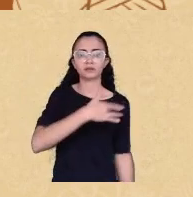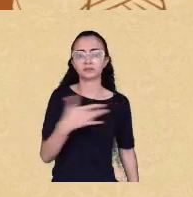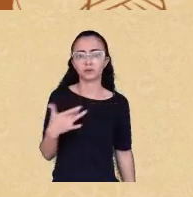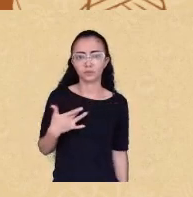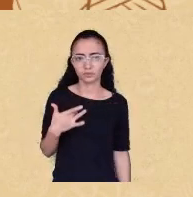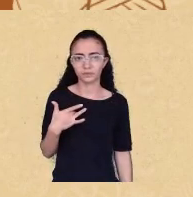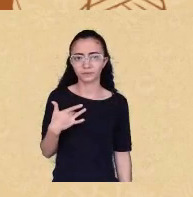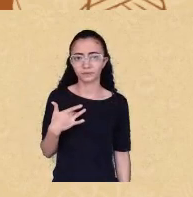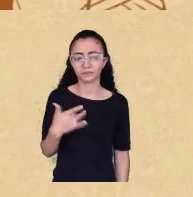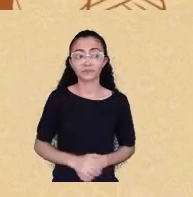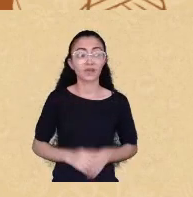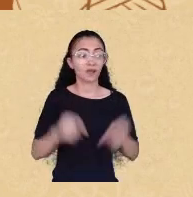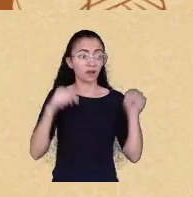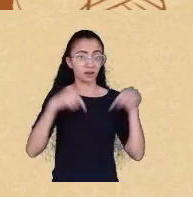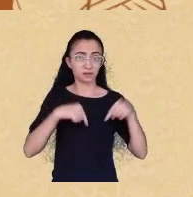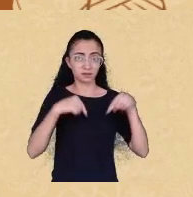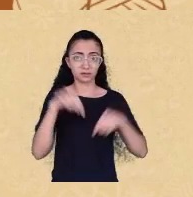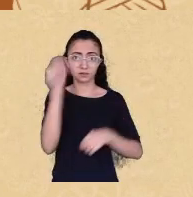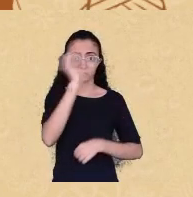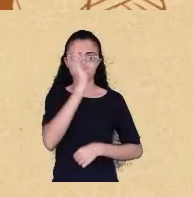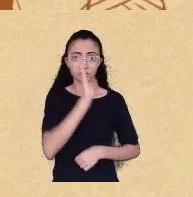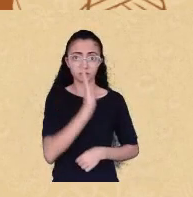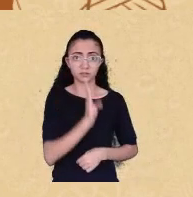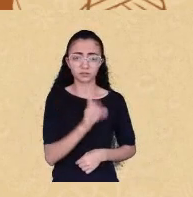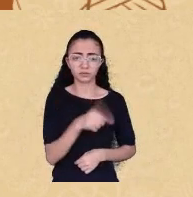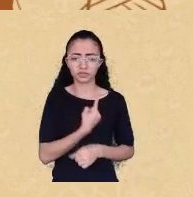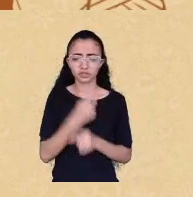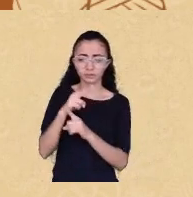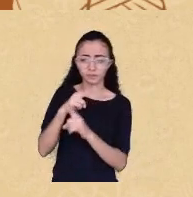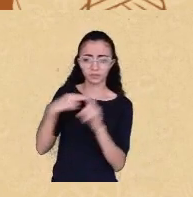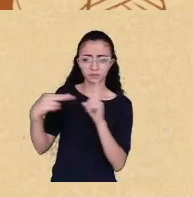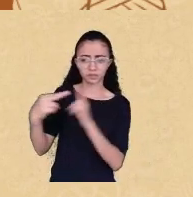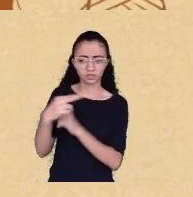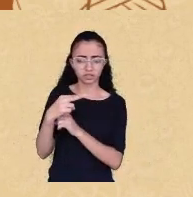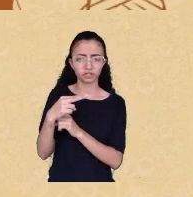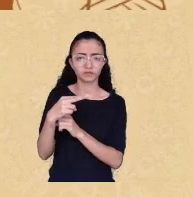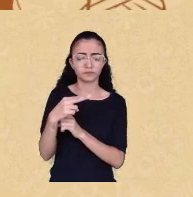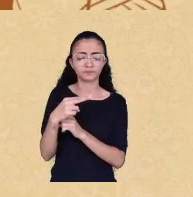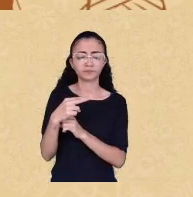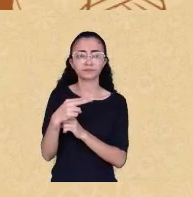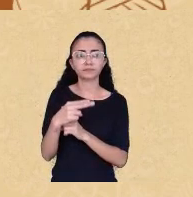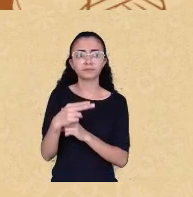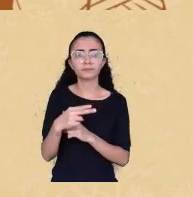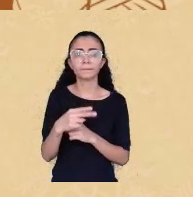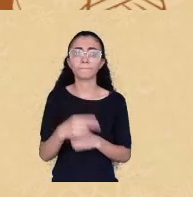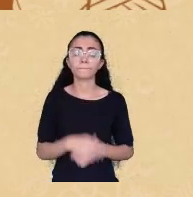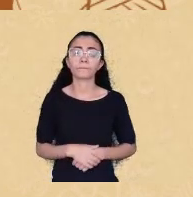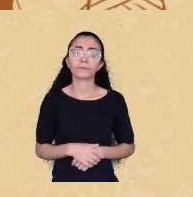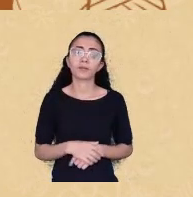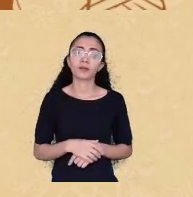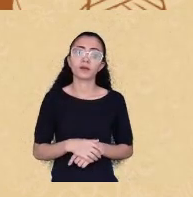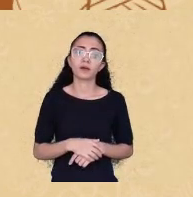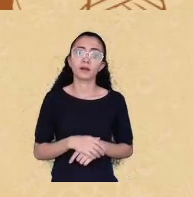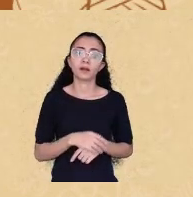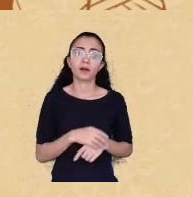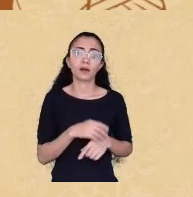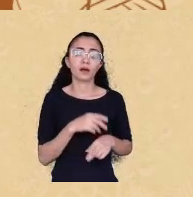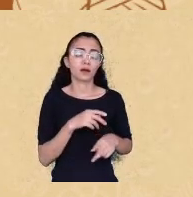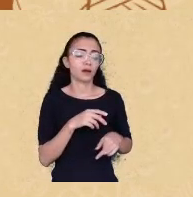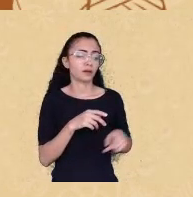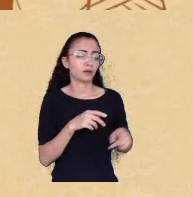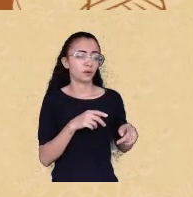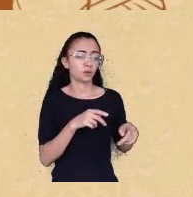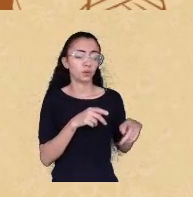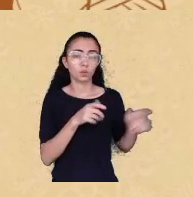no Brasil, se a gente tem essa perspectiva da população, particularmente população trans, a gente vê como muito pouco. Então,